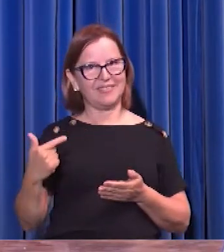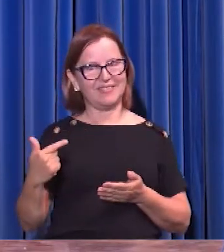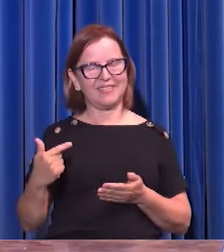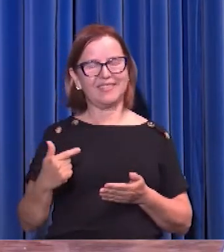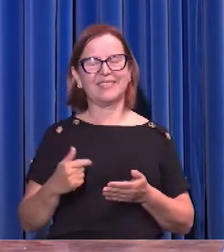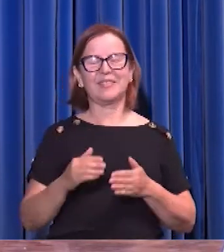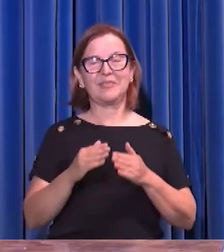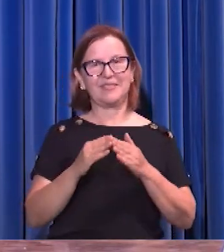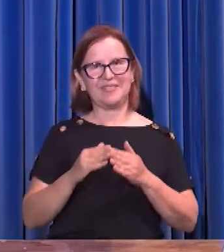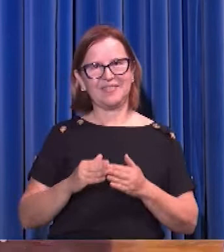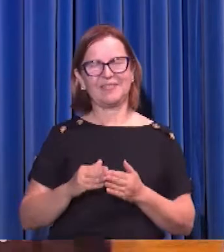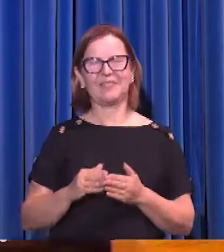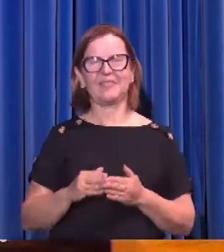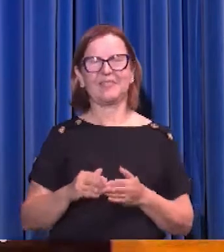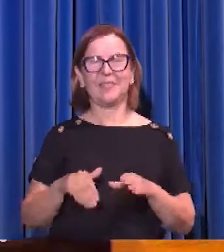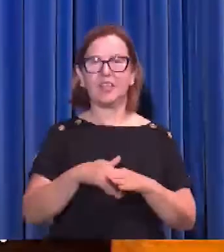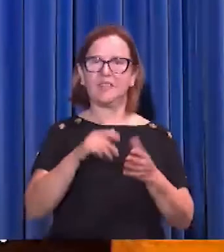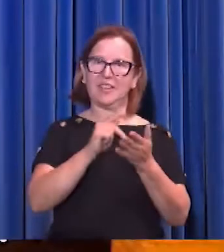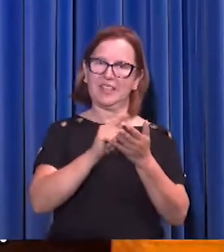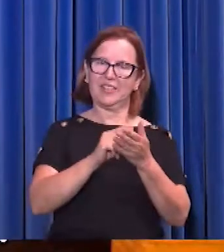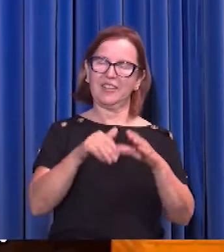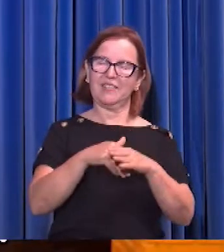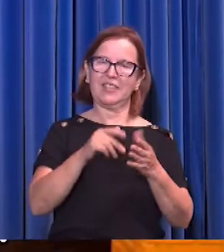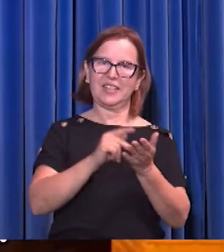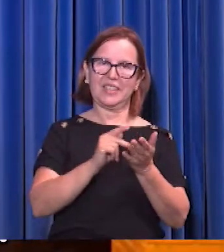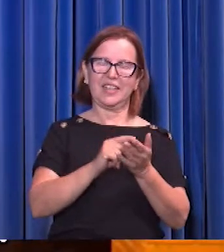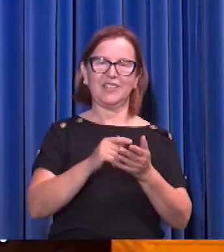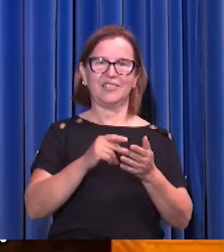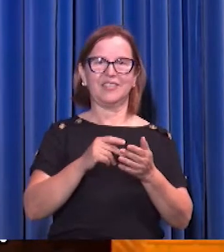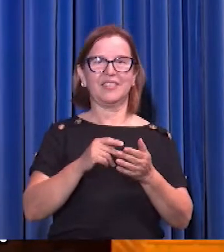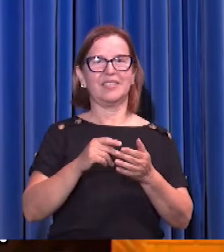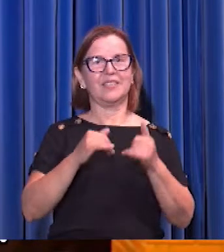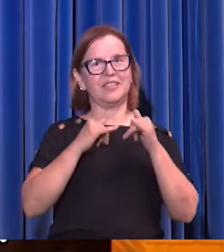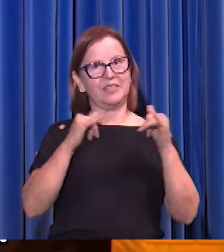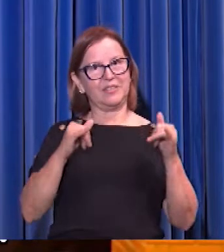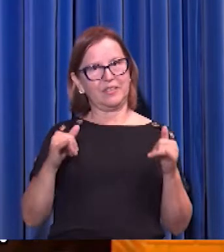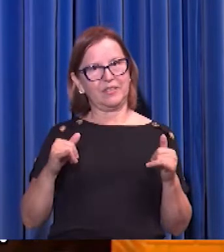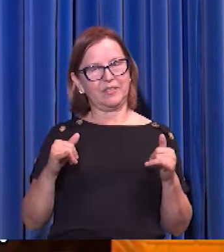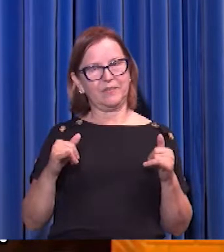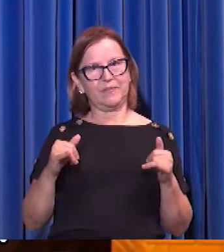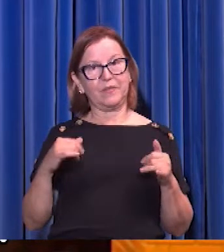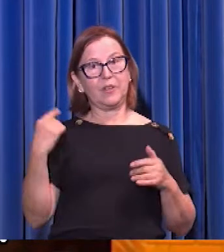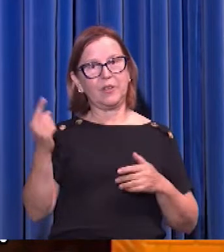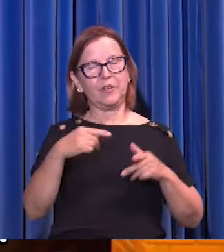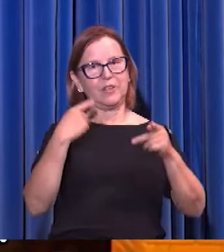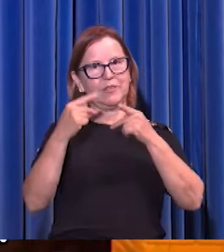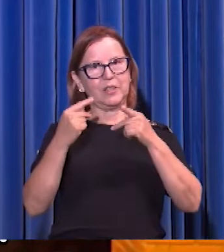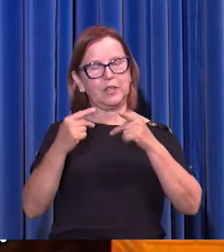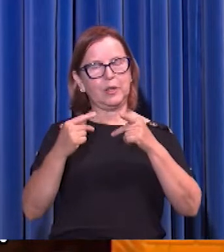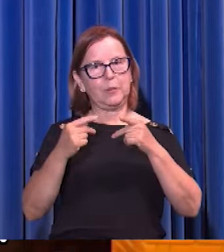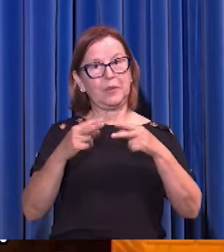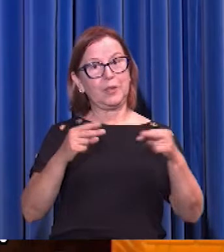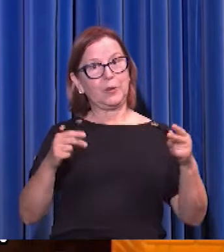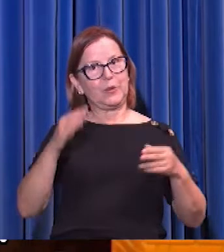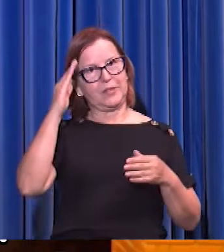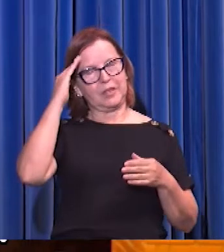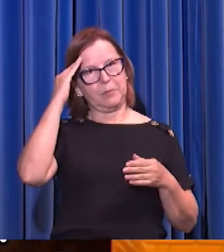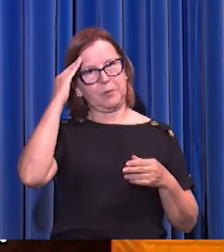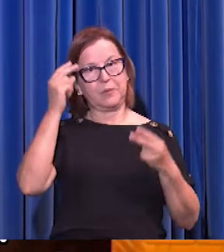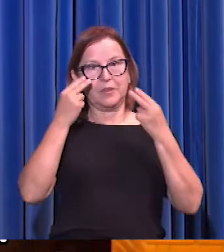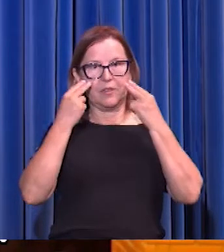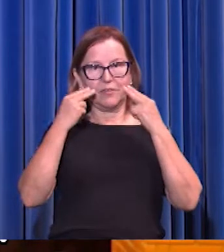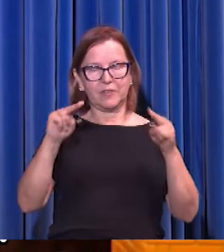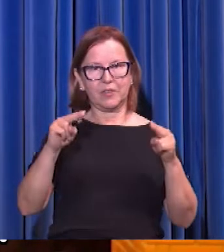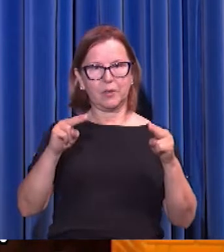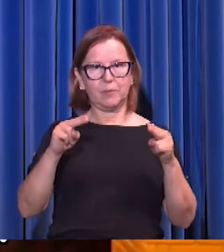Por favor. em verdade te digo, que nós dizemos o que sabemos e testificamos o